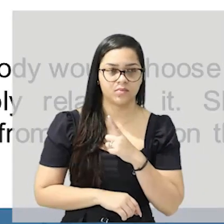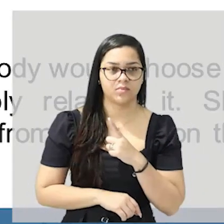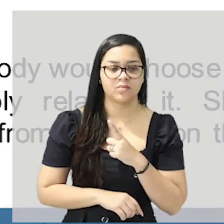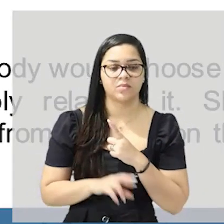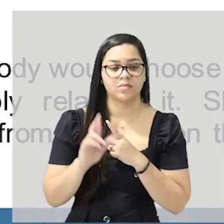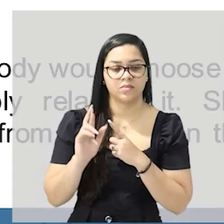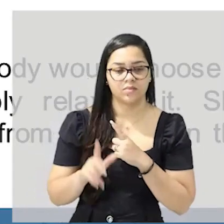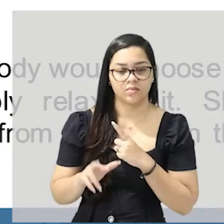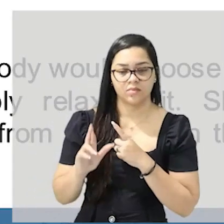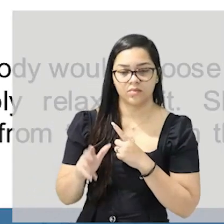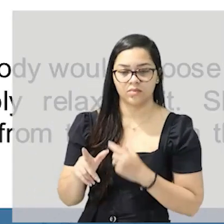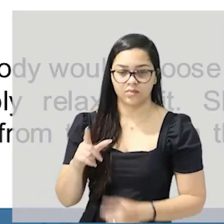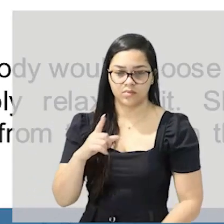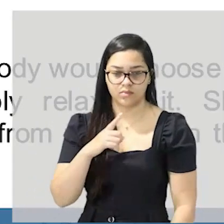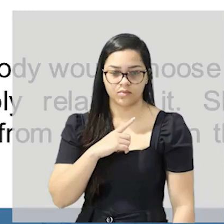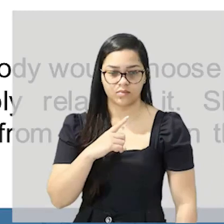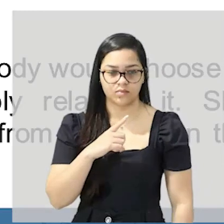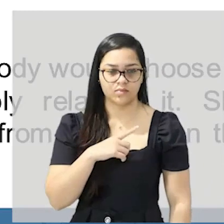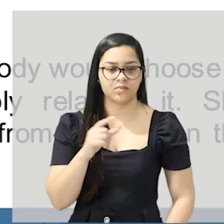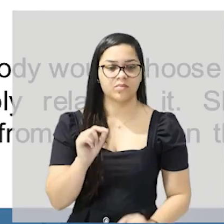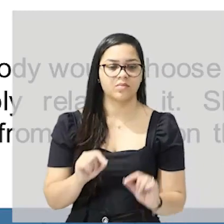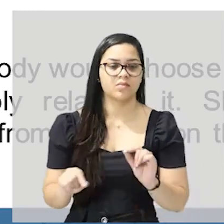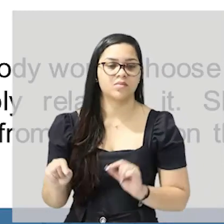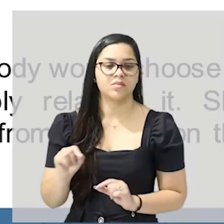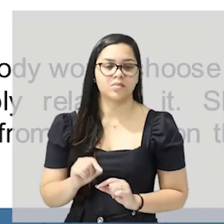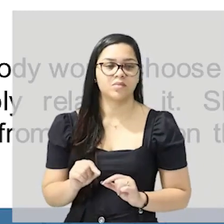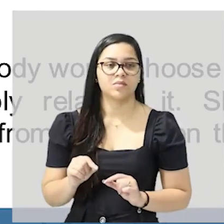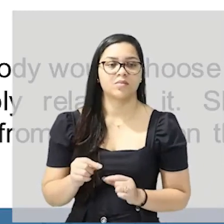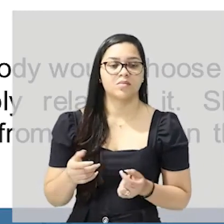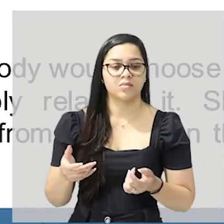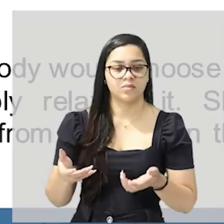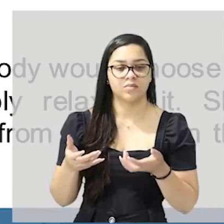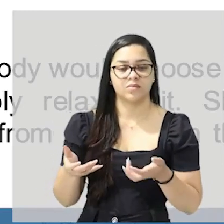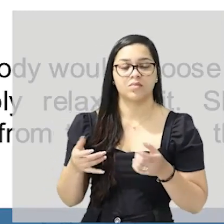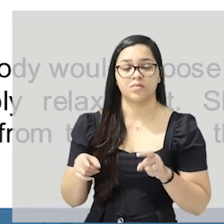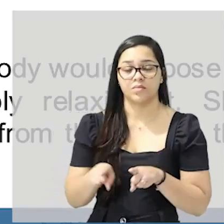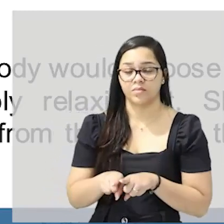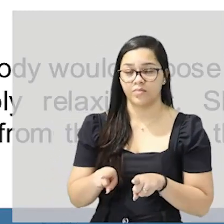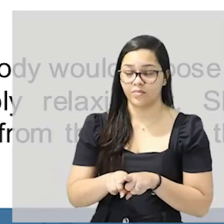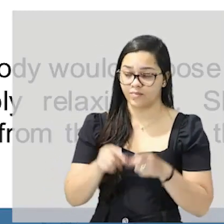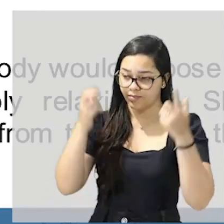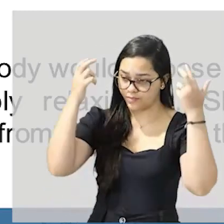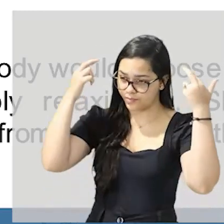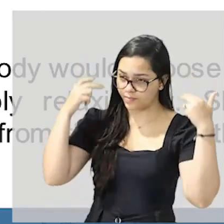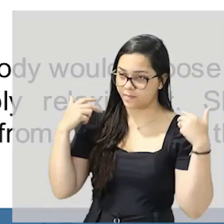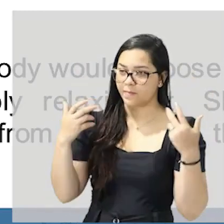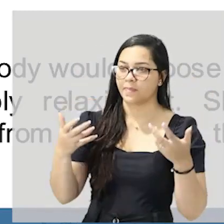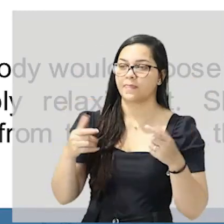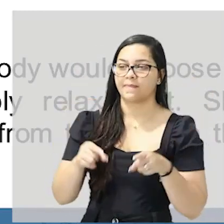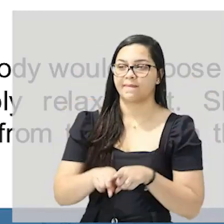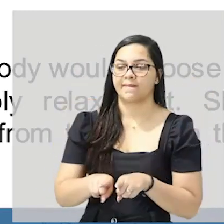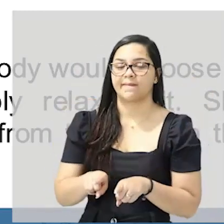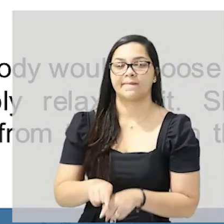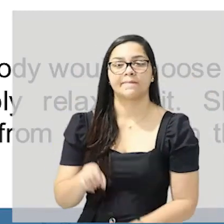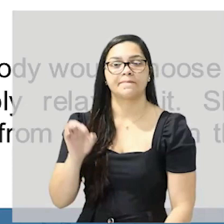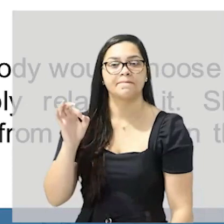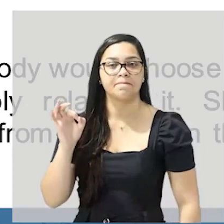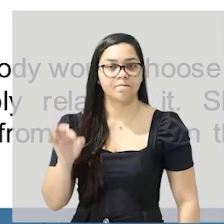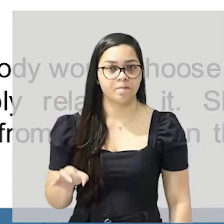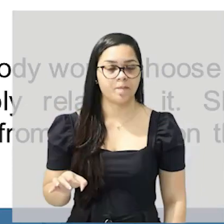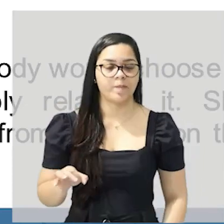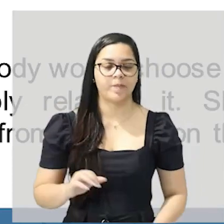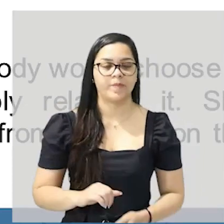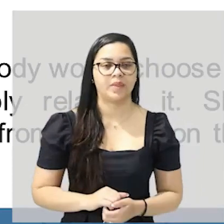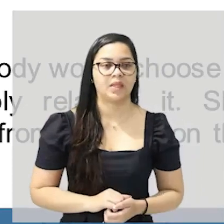diferença entre o que a cliente quer e o que a cabeleireira considera ser algo que ela